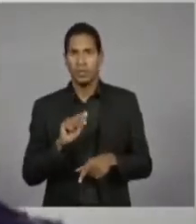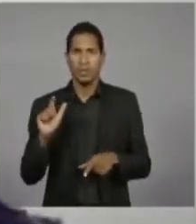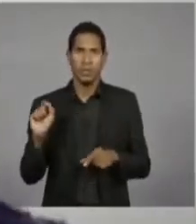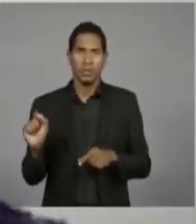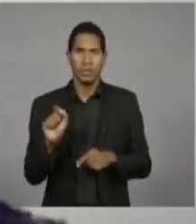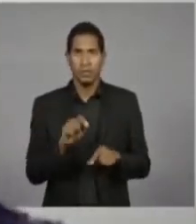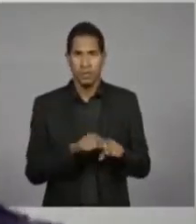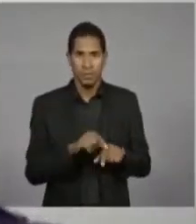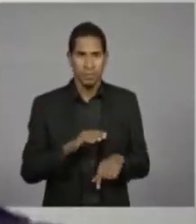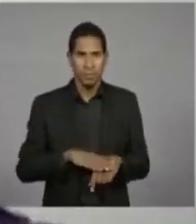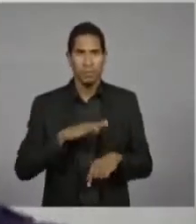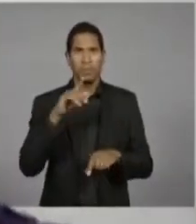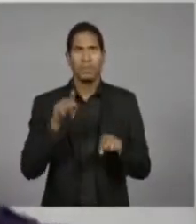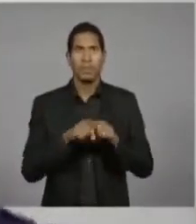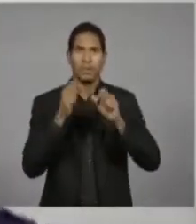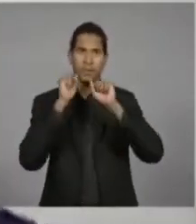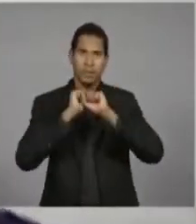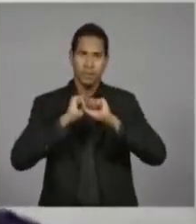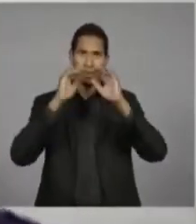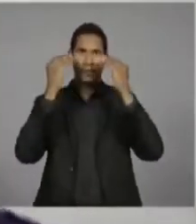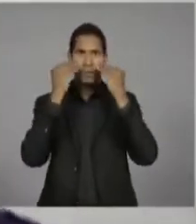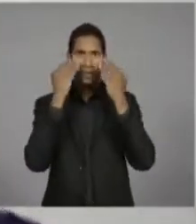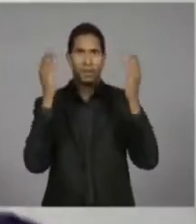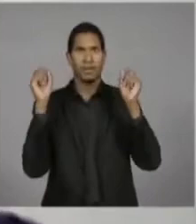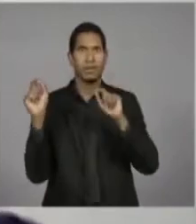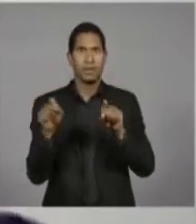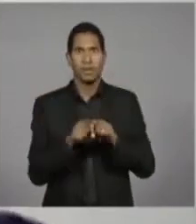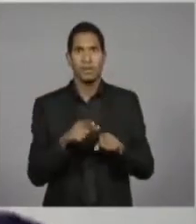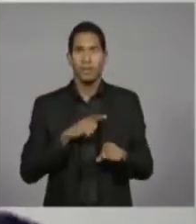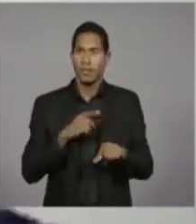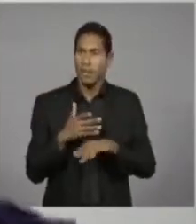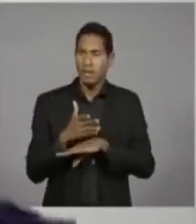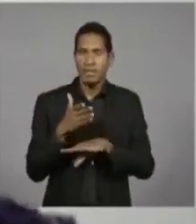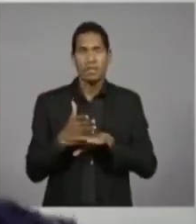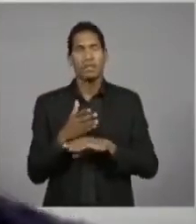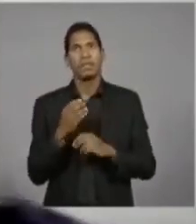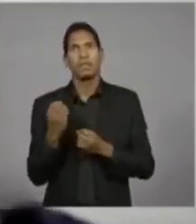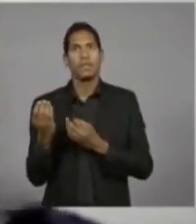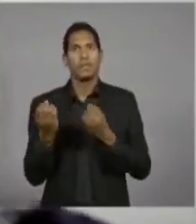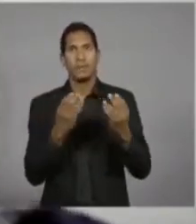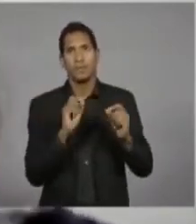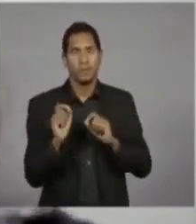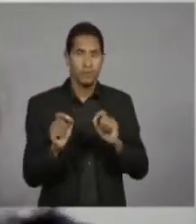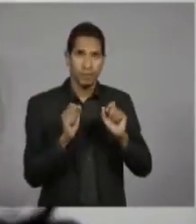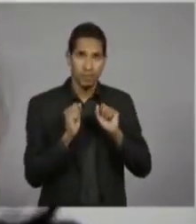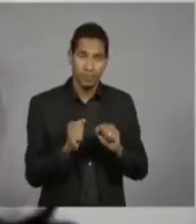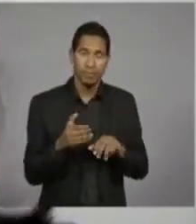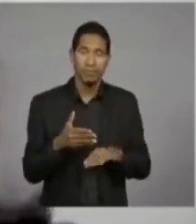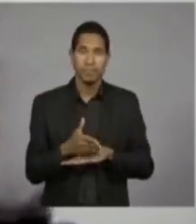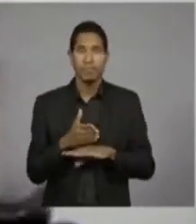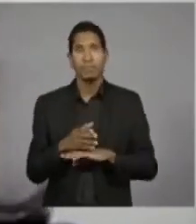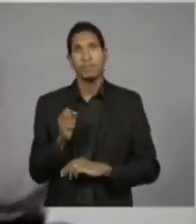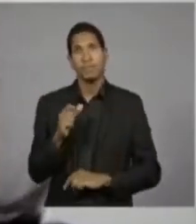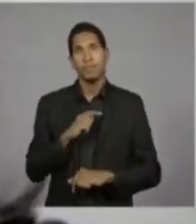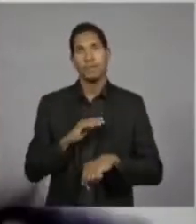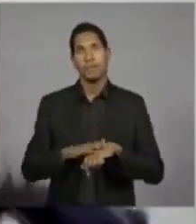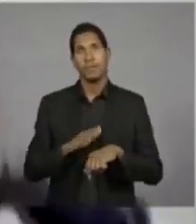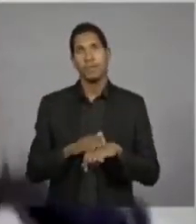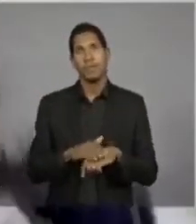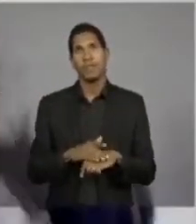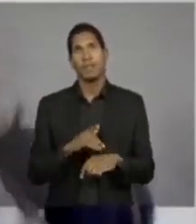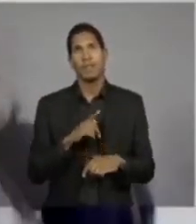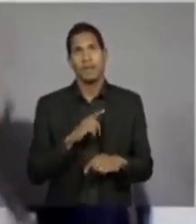que a torna mais transparente, mais acessível, o que permite uma participação cada vez